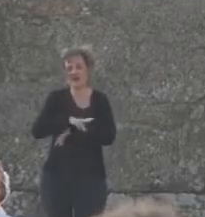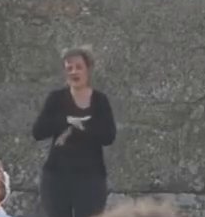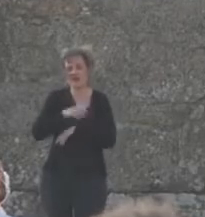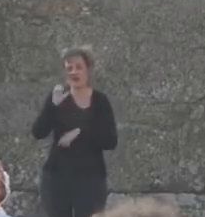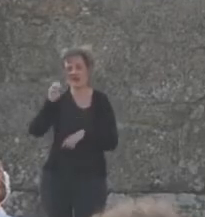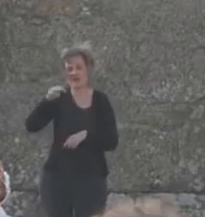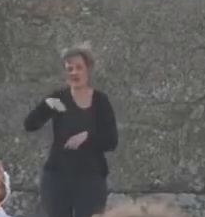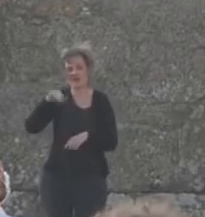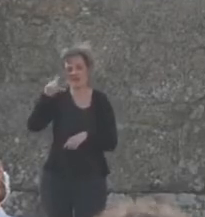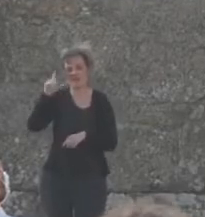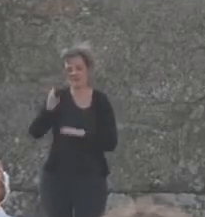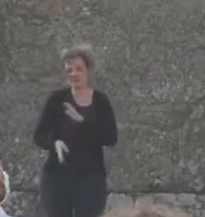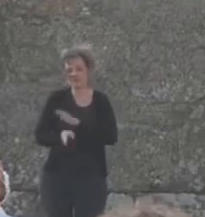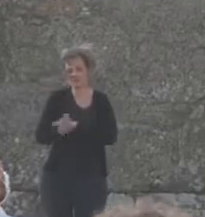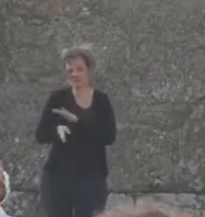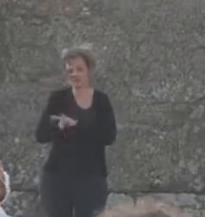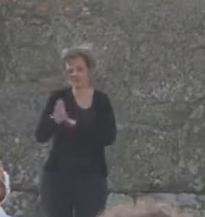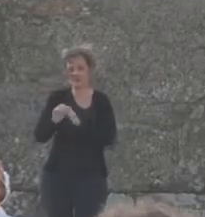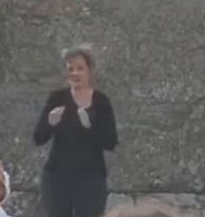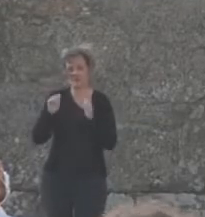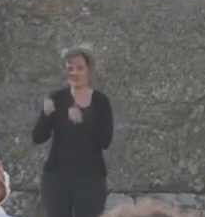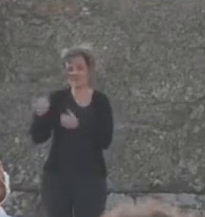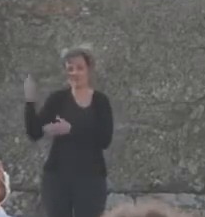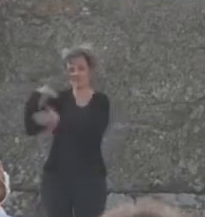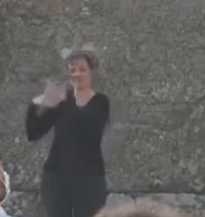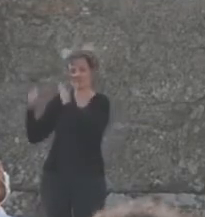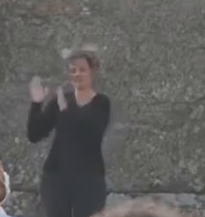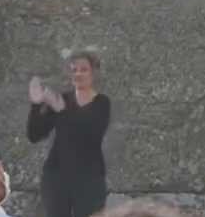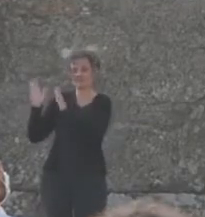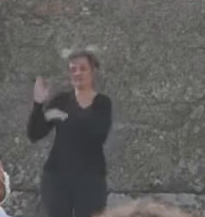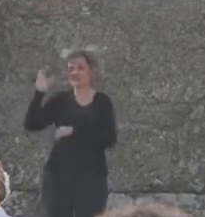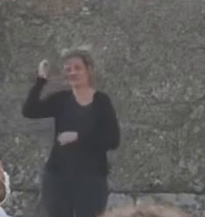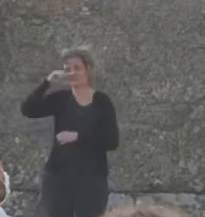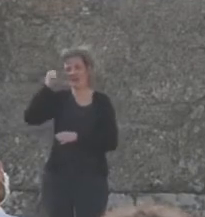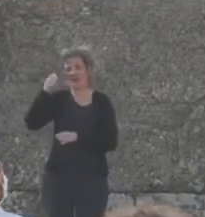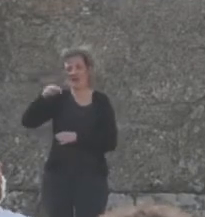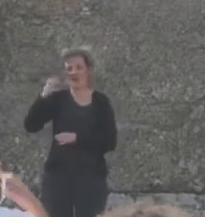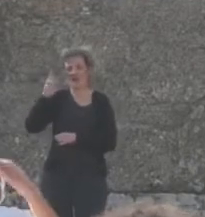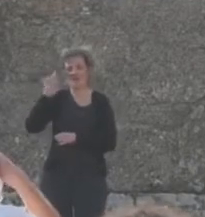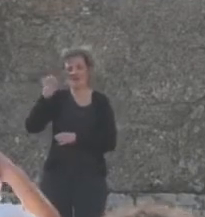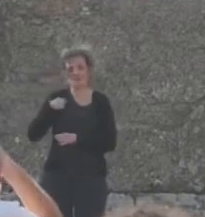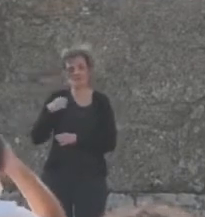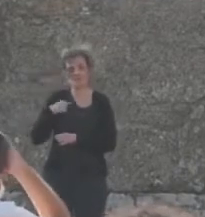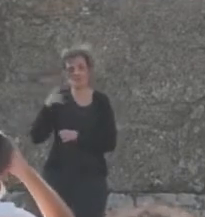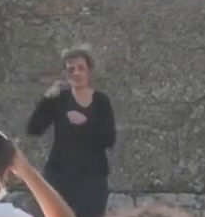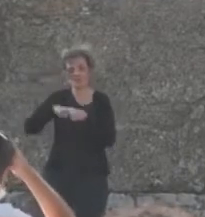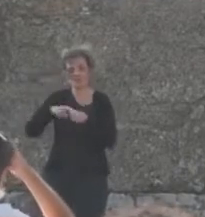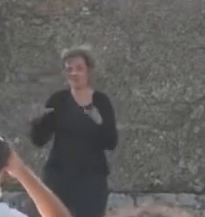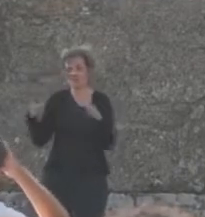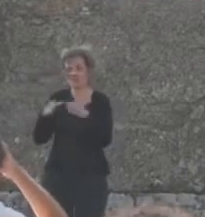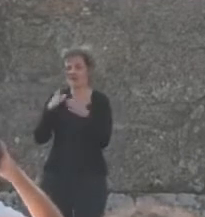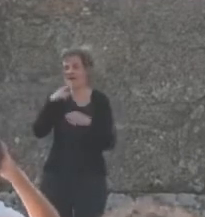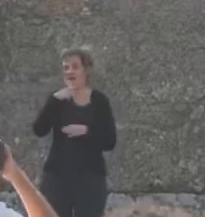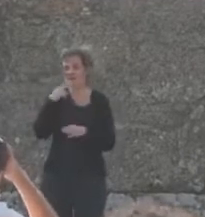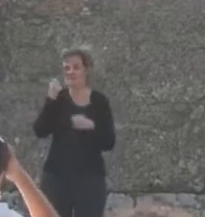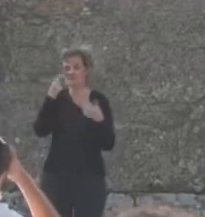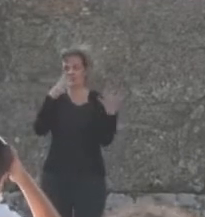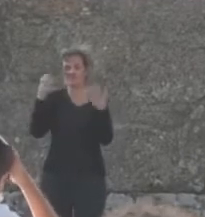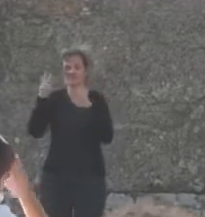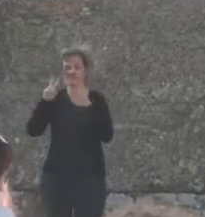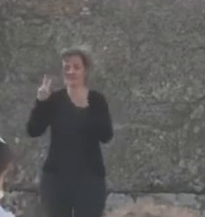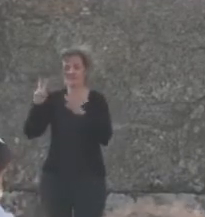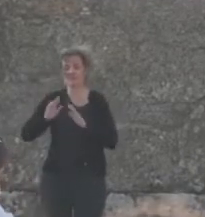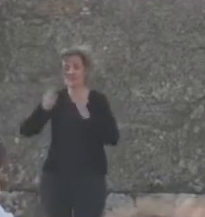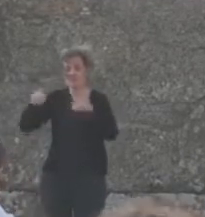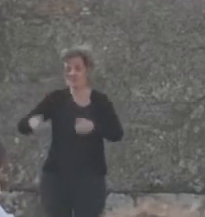presto para seguir co que se comezara no cemiterio de San Amaro e que xa fora parte daquel grupo do 77,